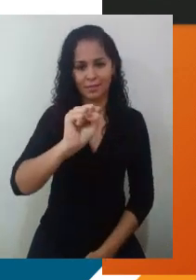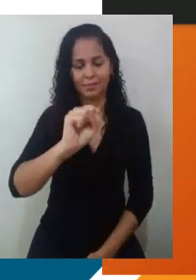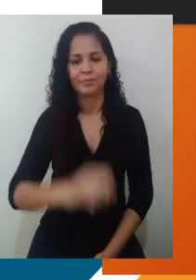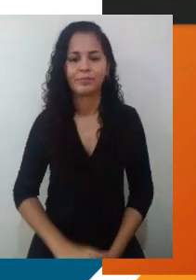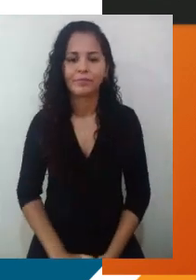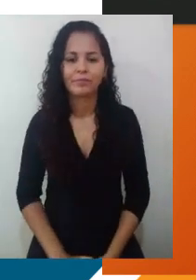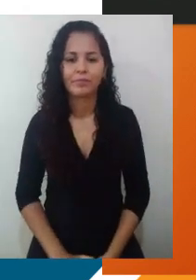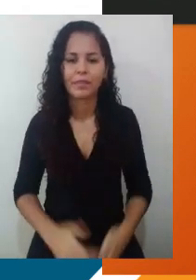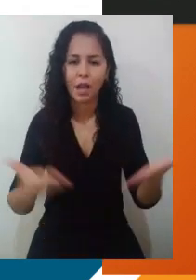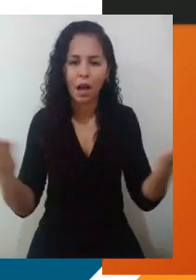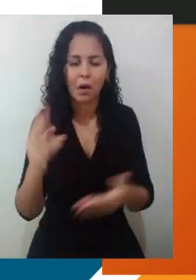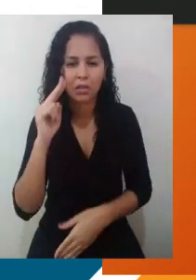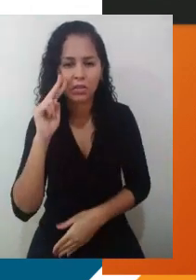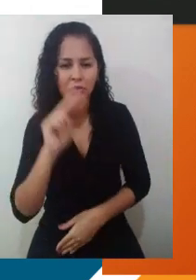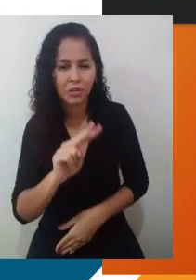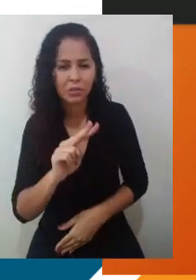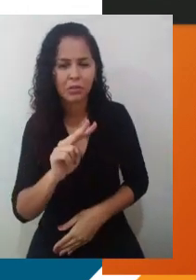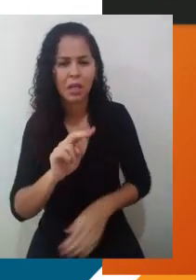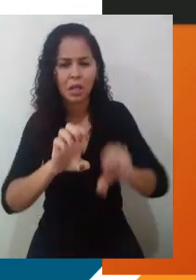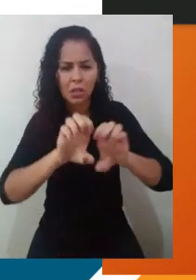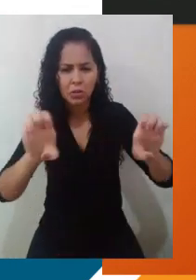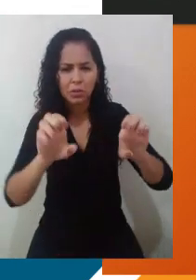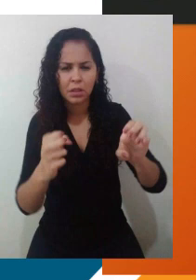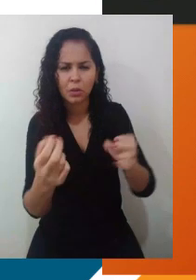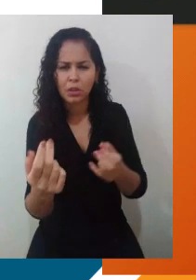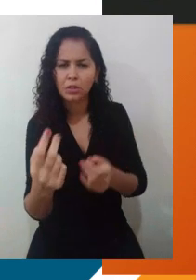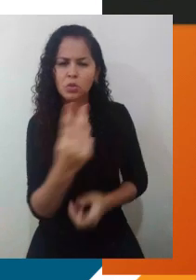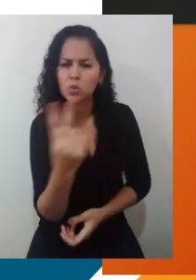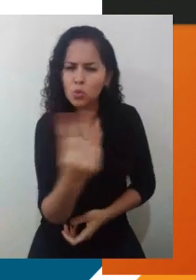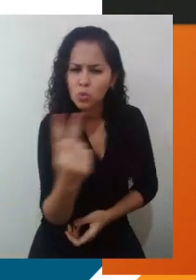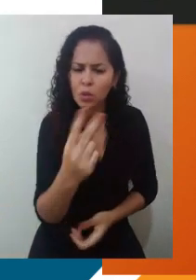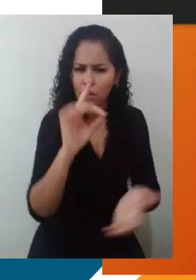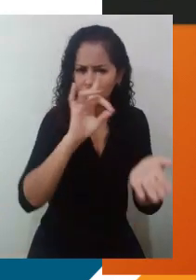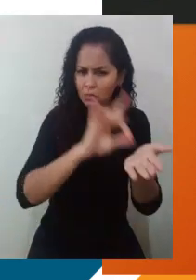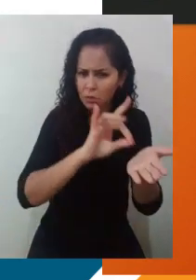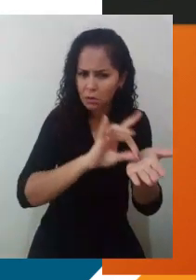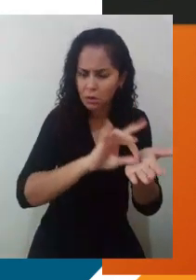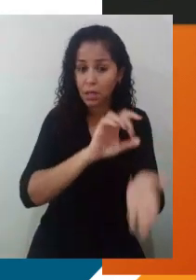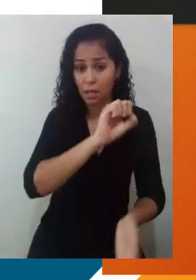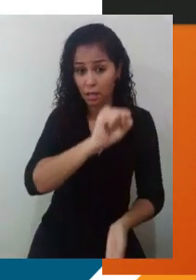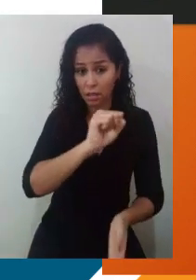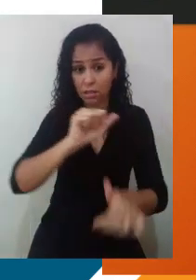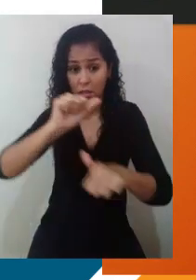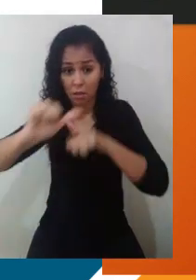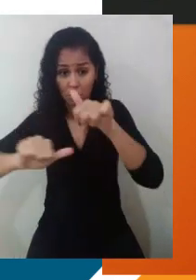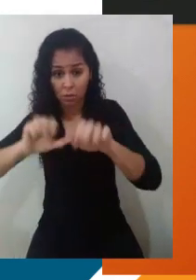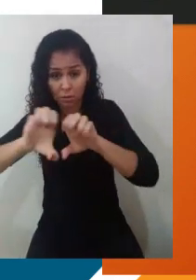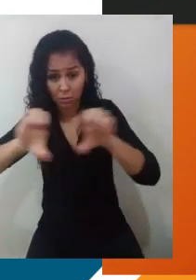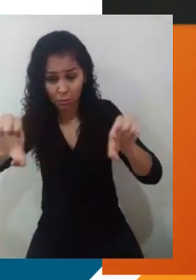2S. Agora a gente vai olhar para as duas expressões, a original, cujo valor é S, e